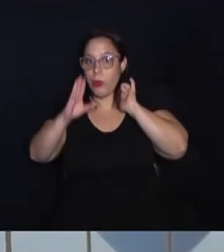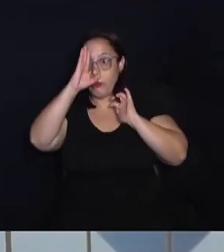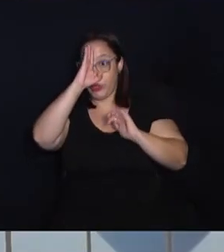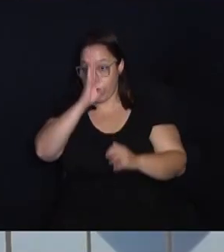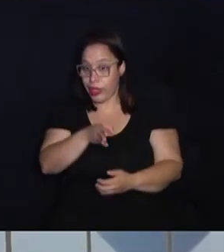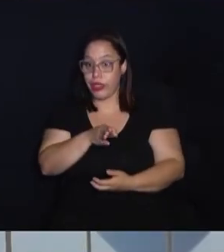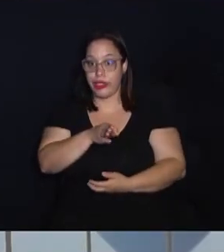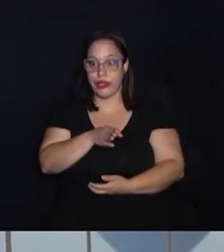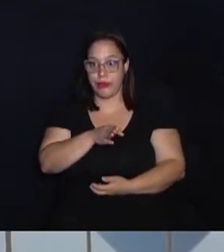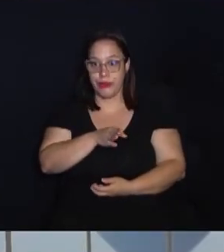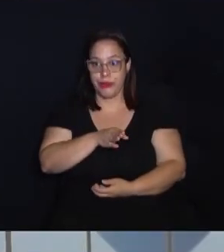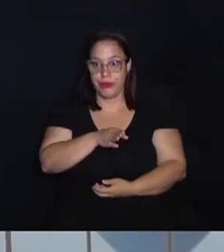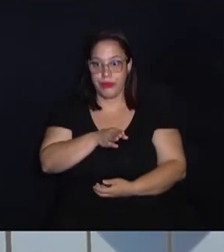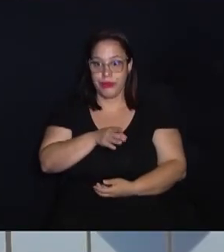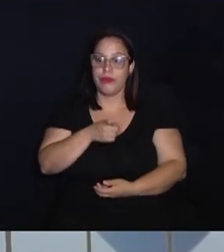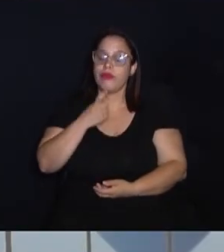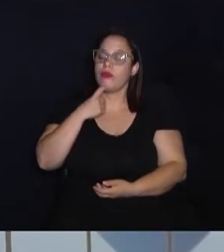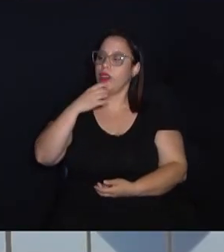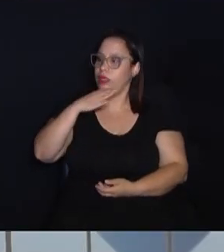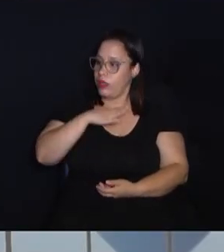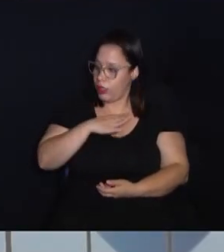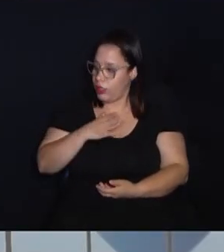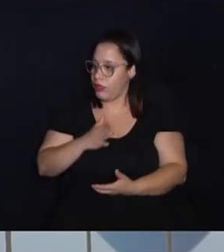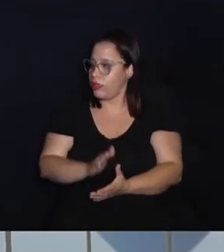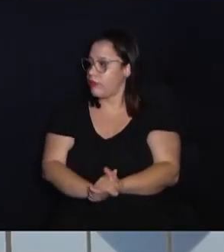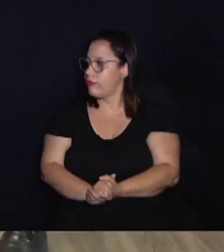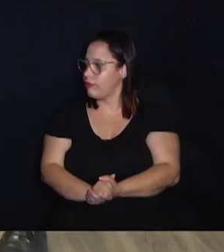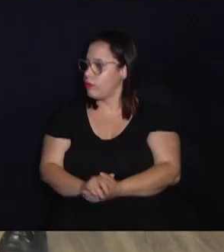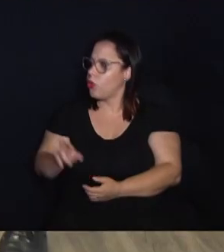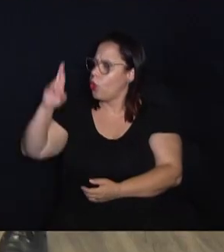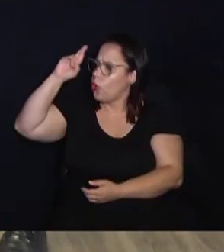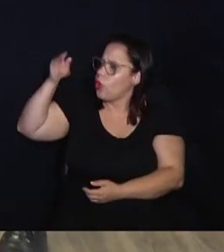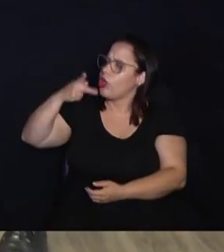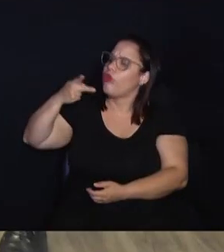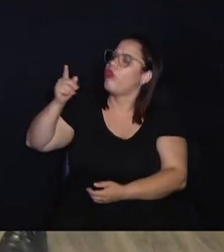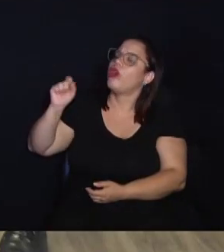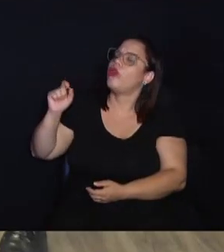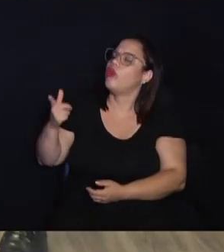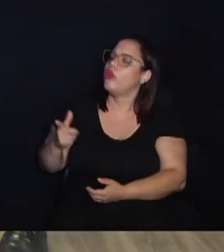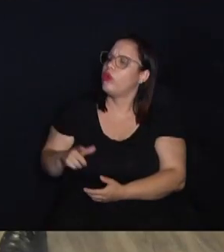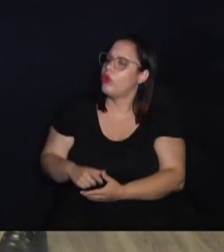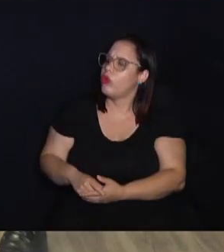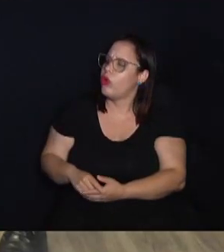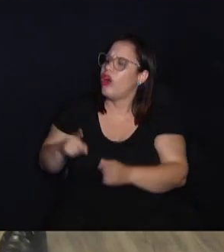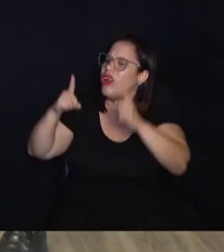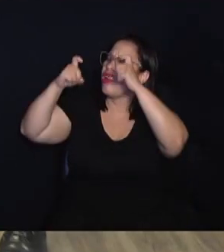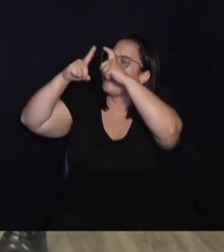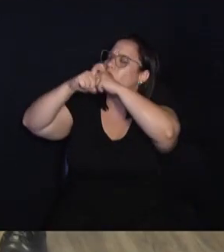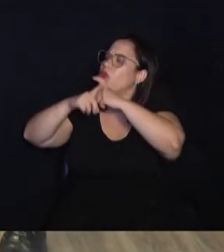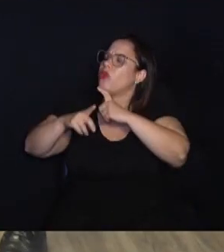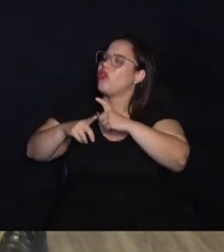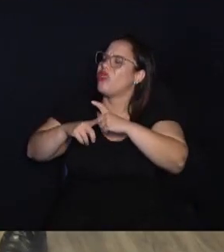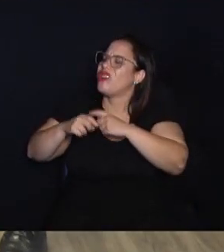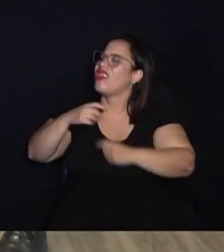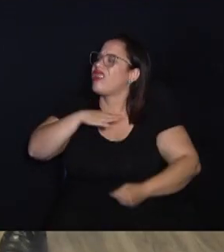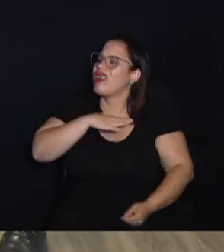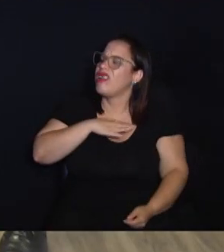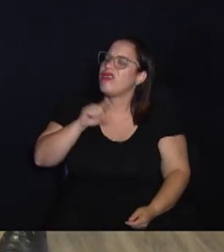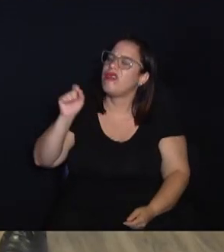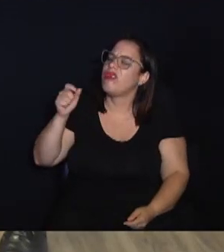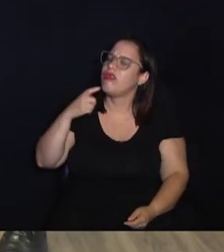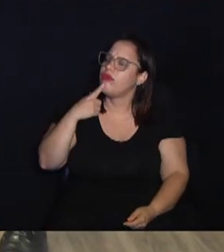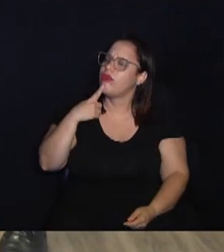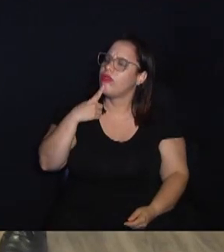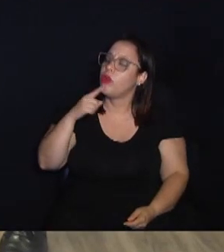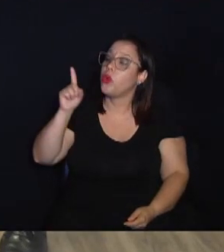né, também da cidade e da Câmara de Campinas. O senhor falou sobre essas dificuldades das cidades, né? O senhor foi